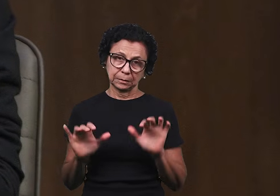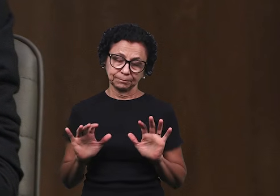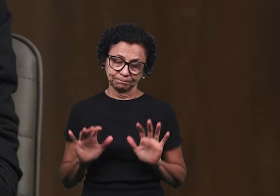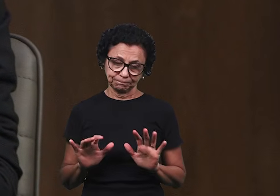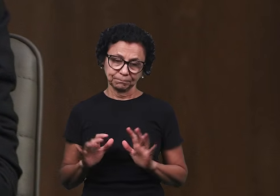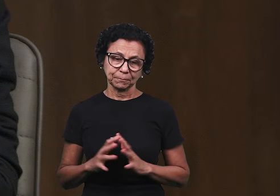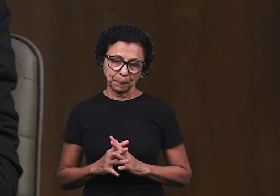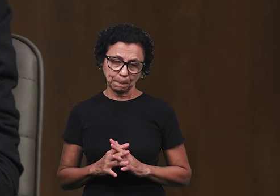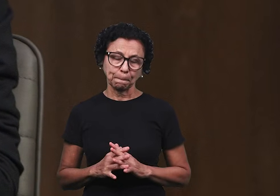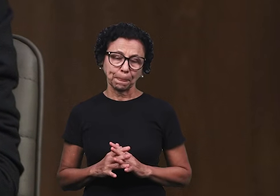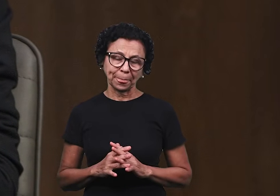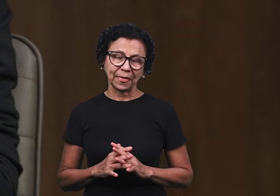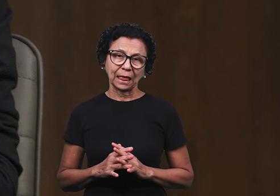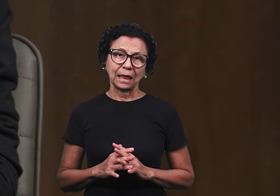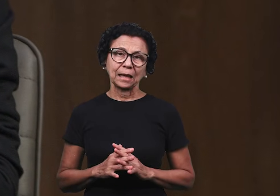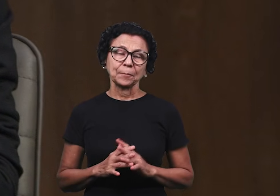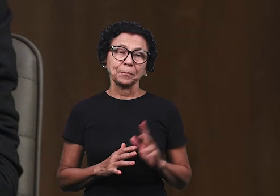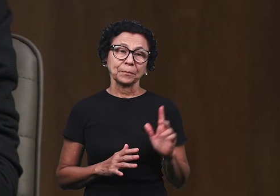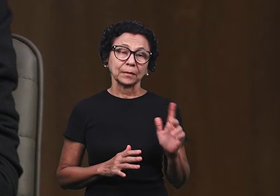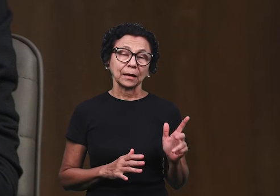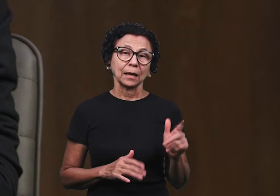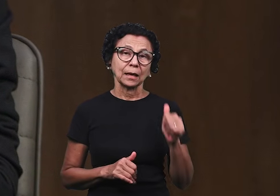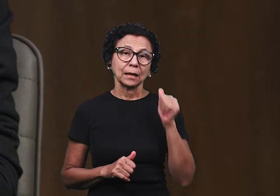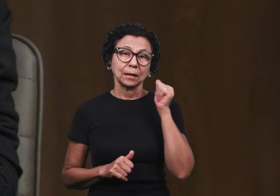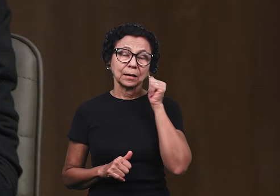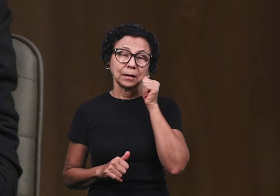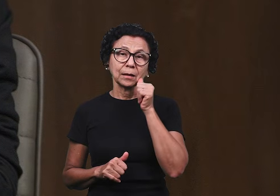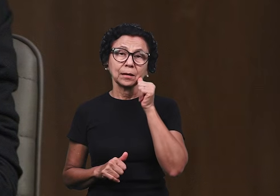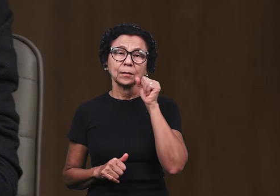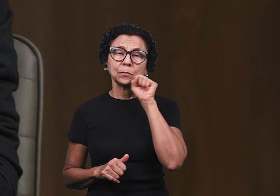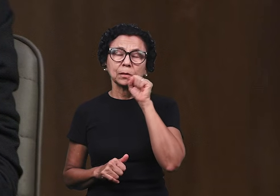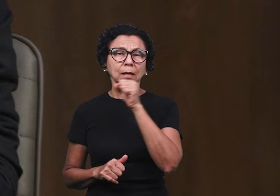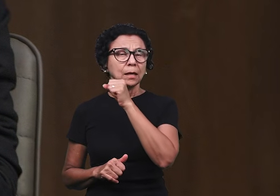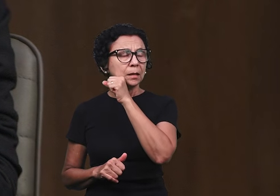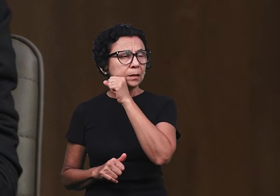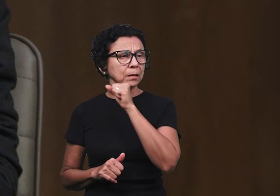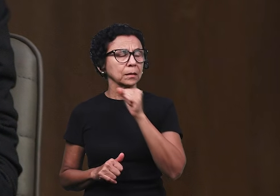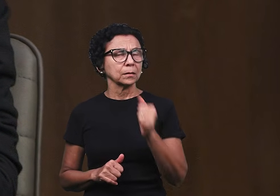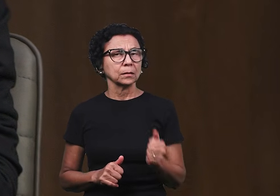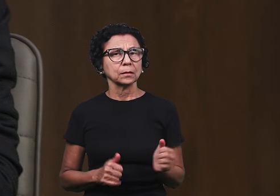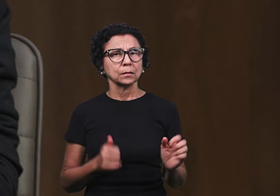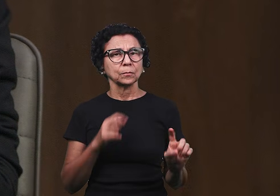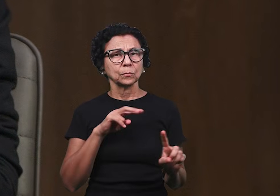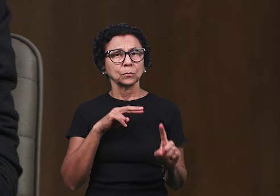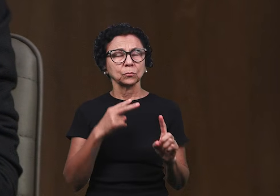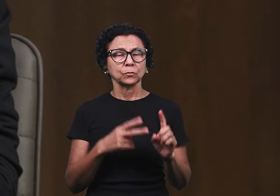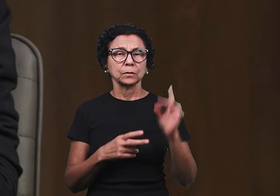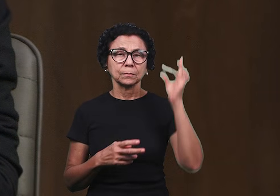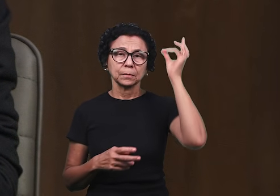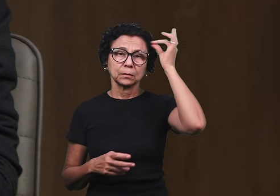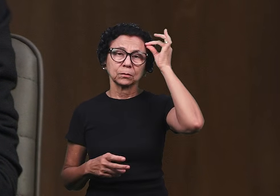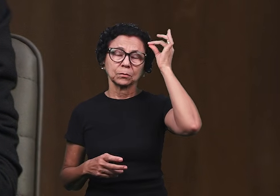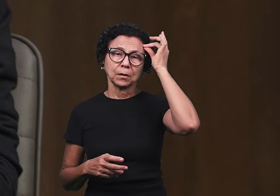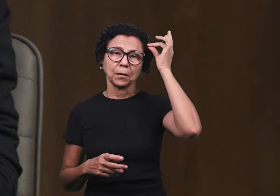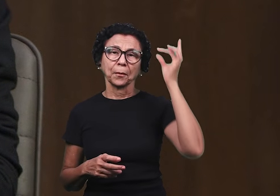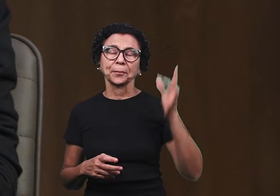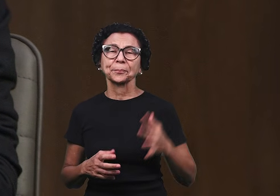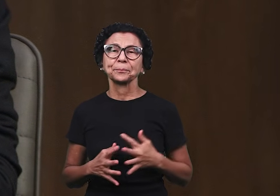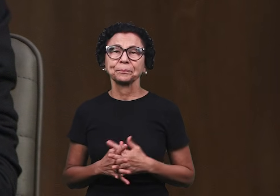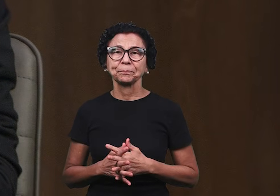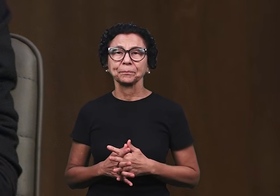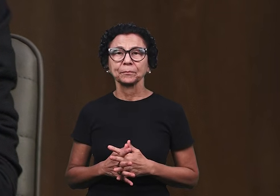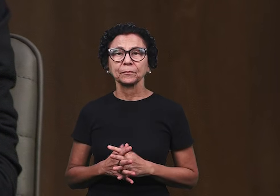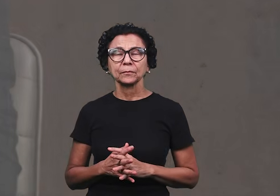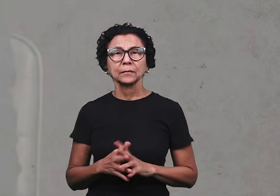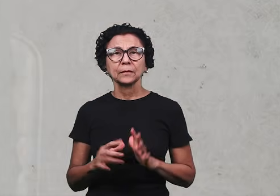de direção. Ela passa a ter uma perspectiva espiritual. E no versículo 20, nos